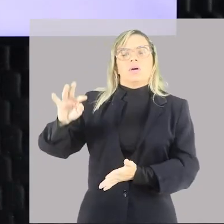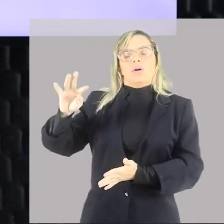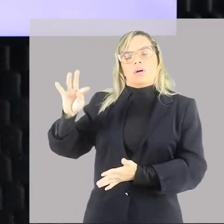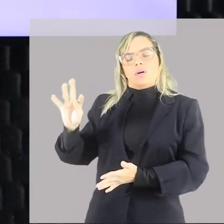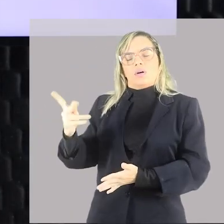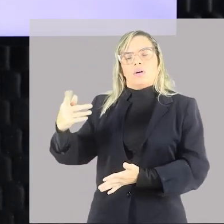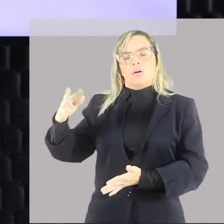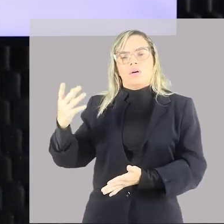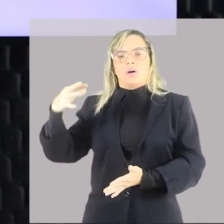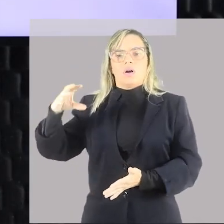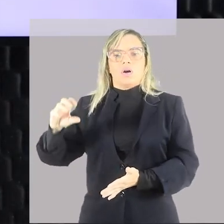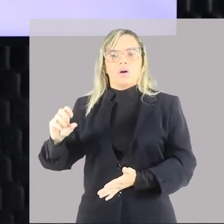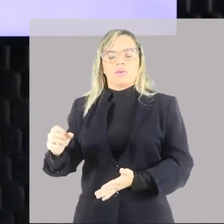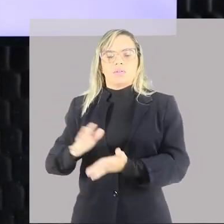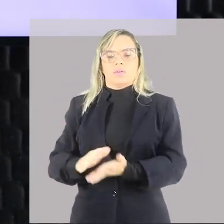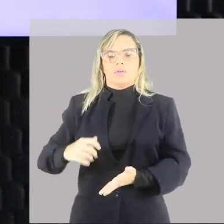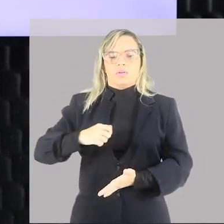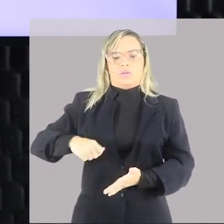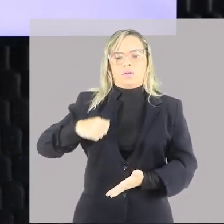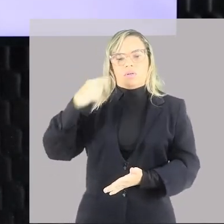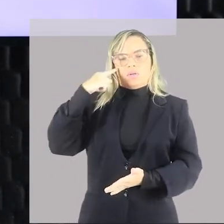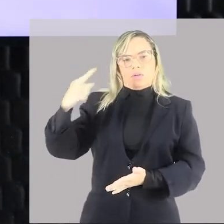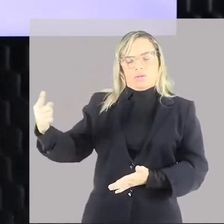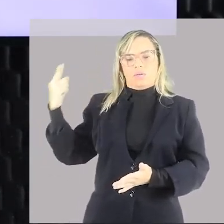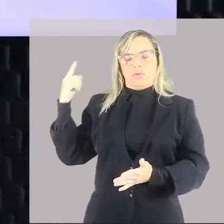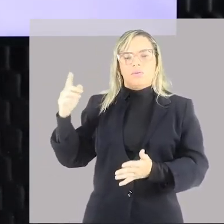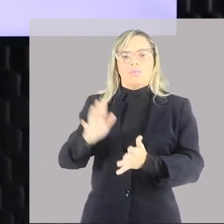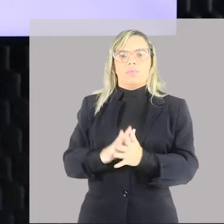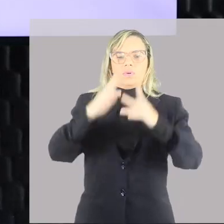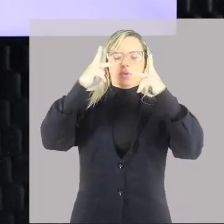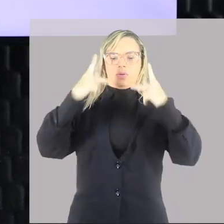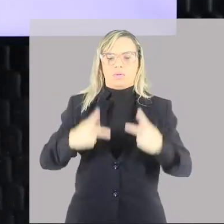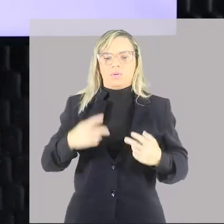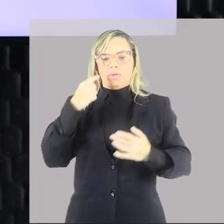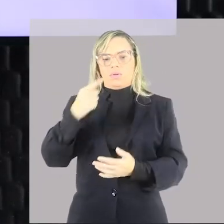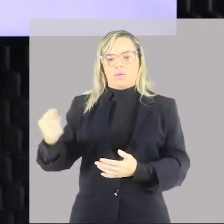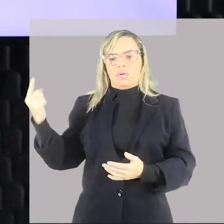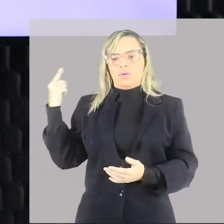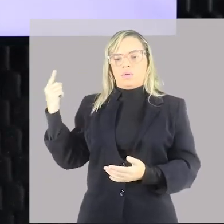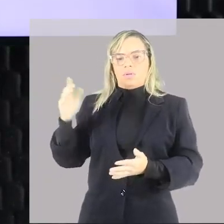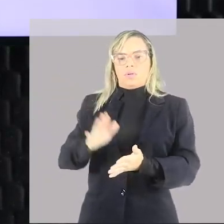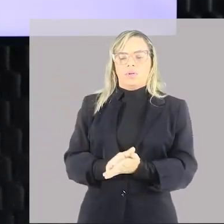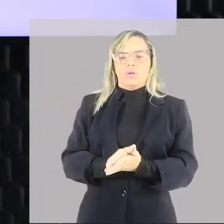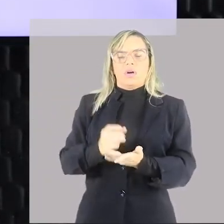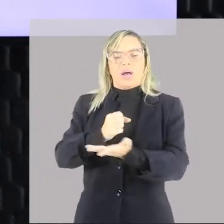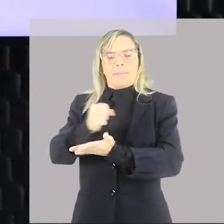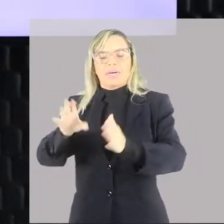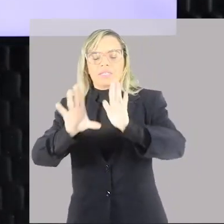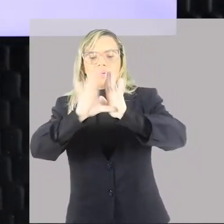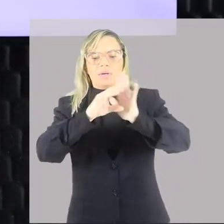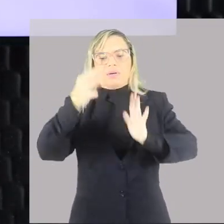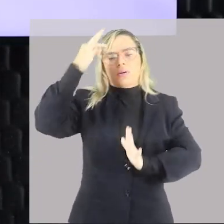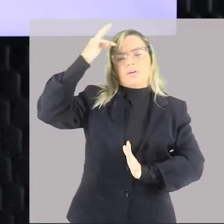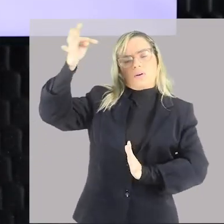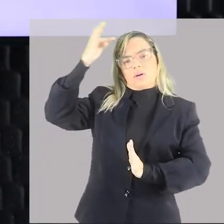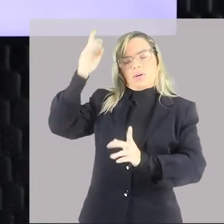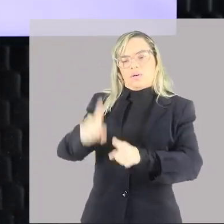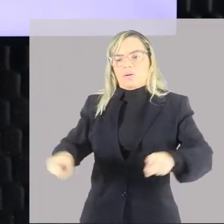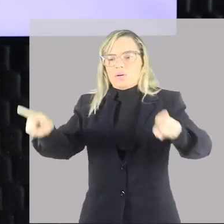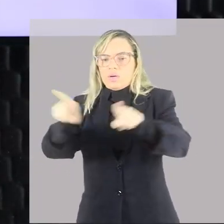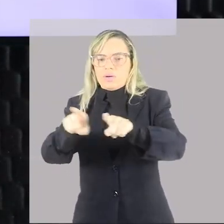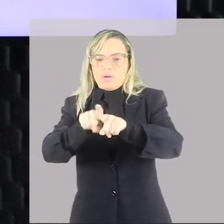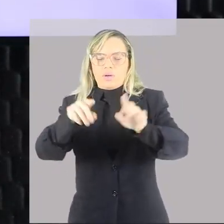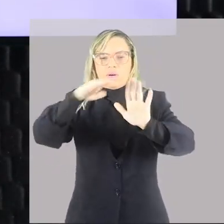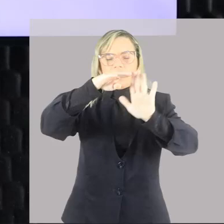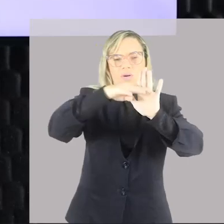Então aqui nós temos que a atitude filosófica, o patos e o talma, também são fundamentação teórica, também são elementos